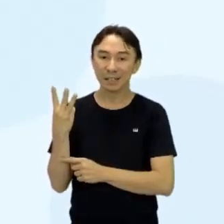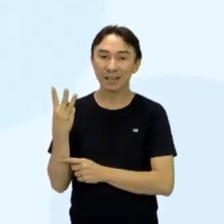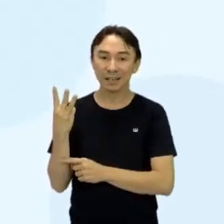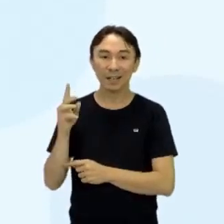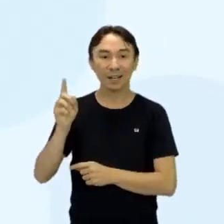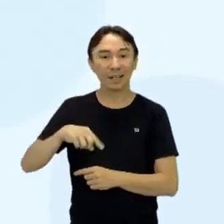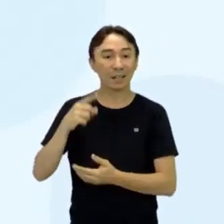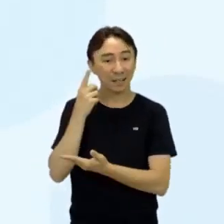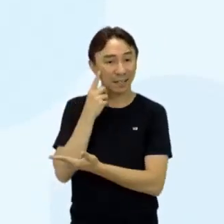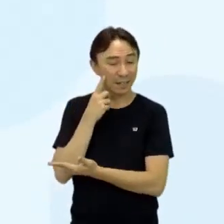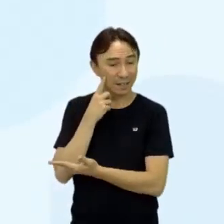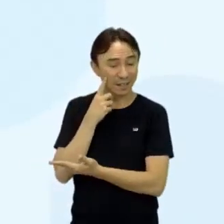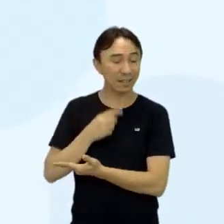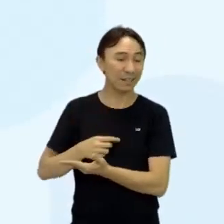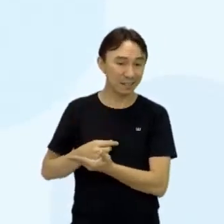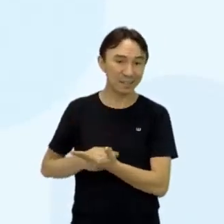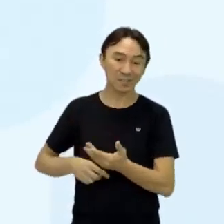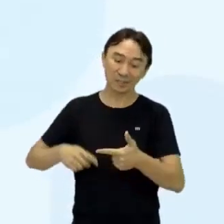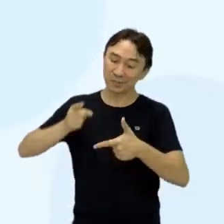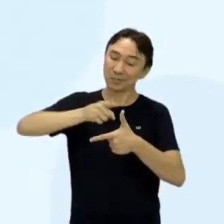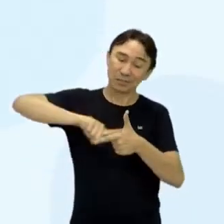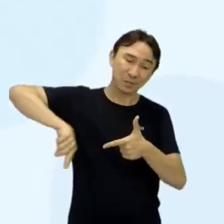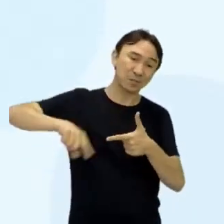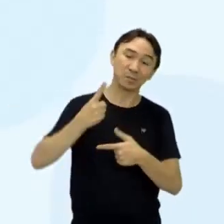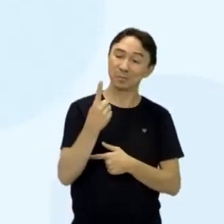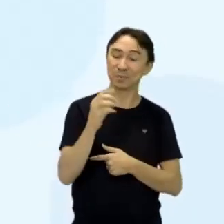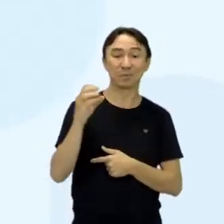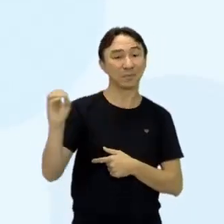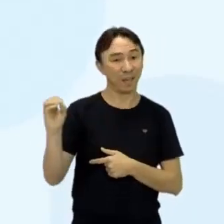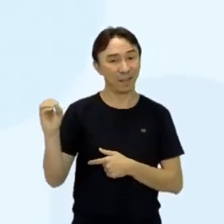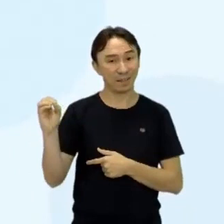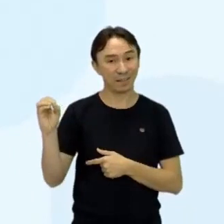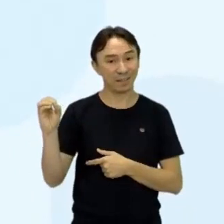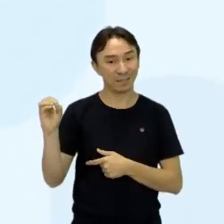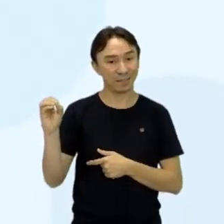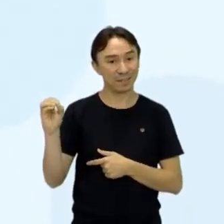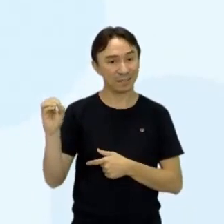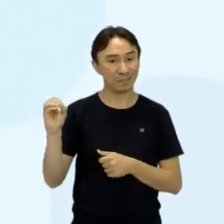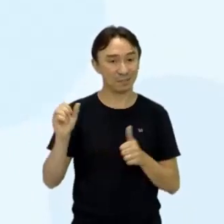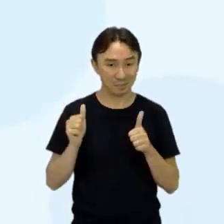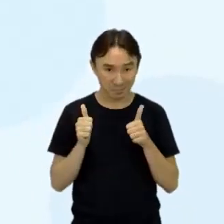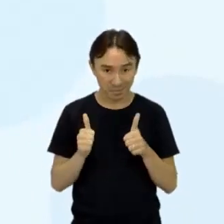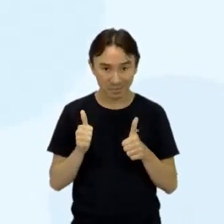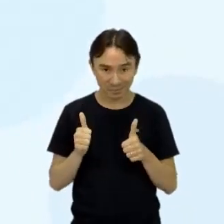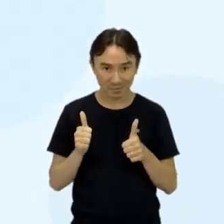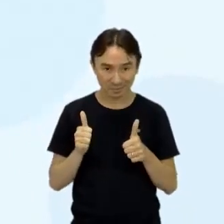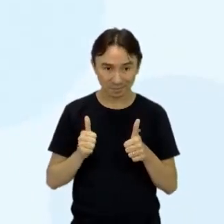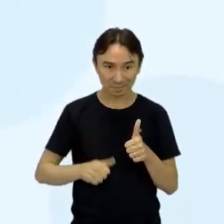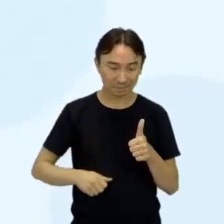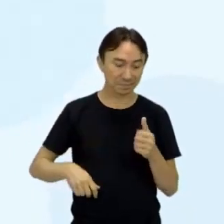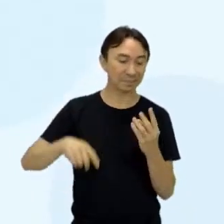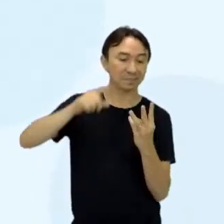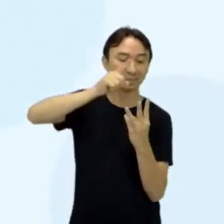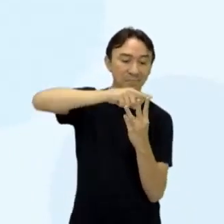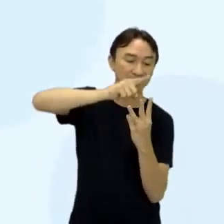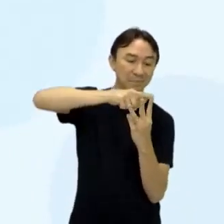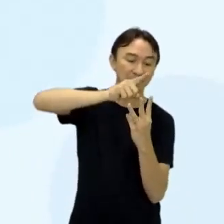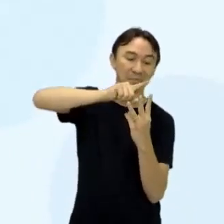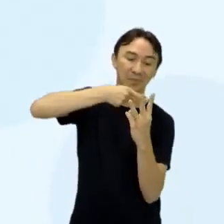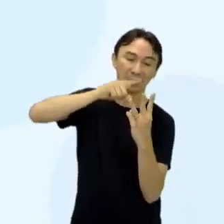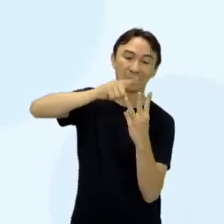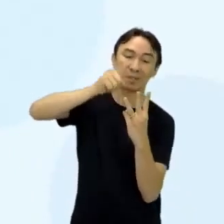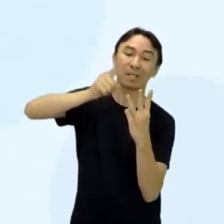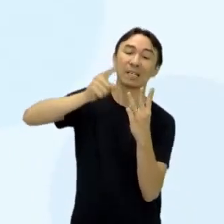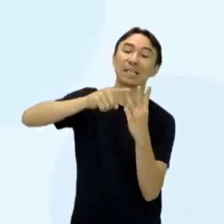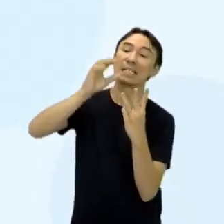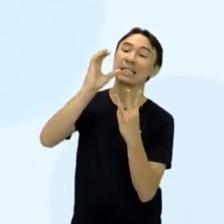ó. Centésimos quer dizer 100. Então, é um número que foi dividido por 100. Duas casas decimais, tá certo? De